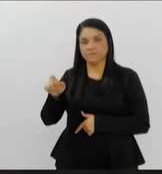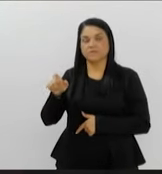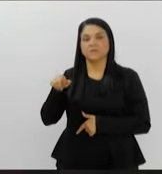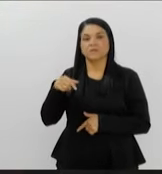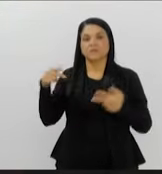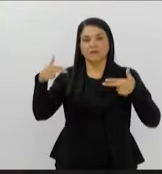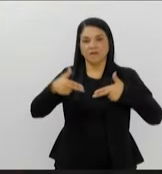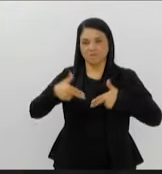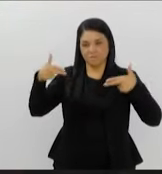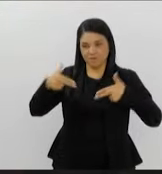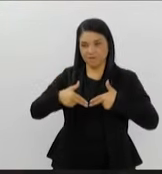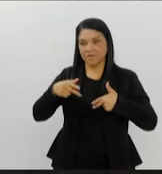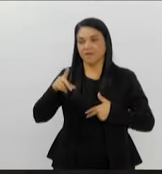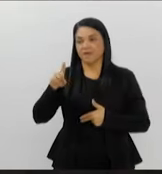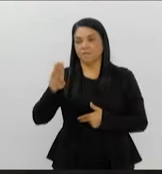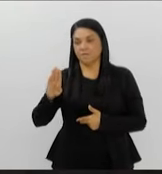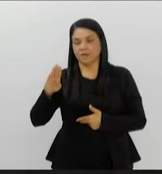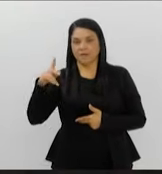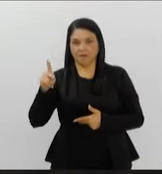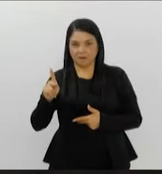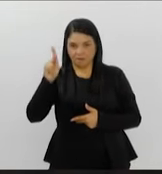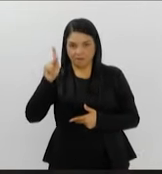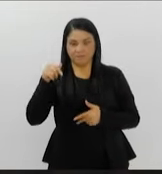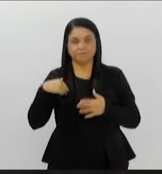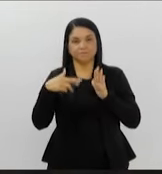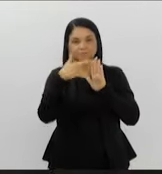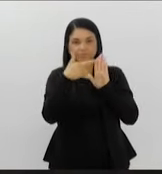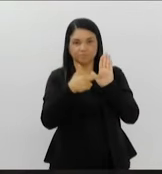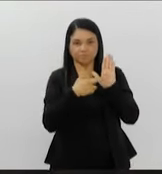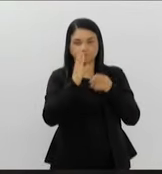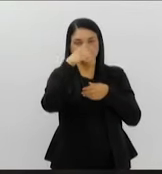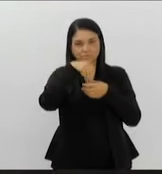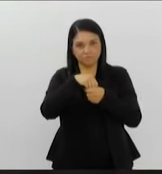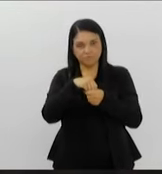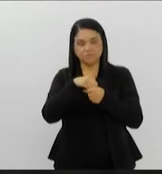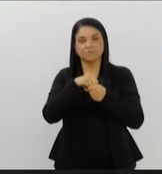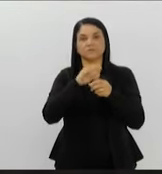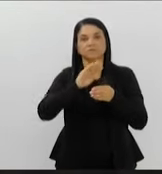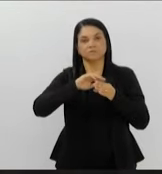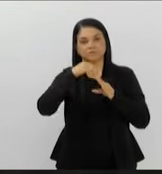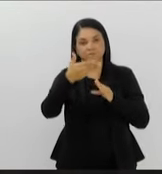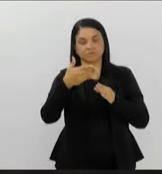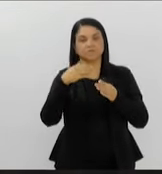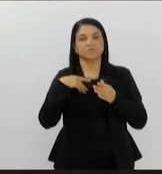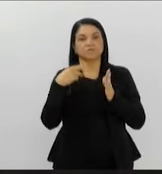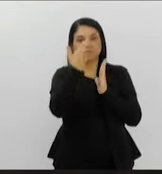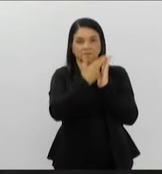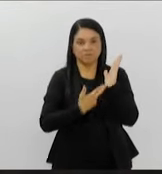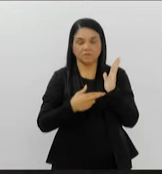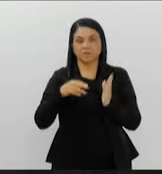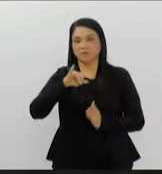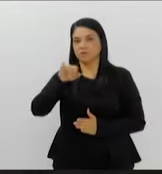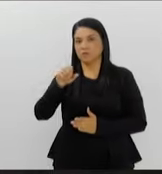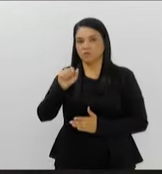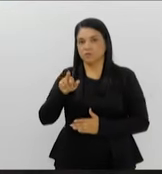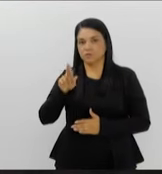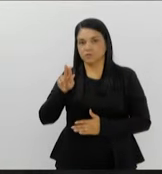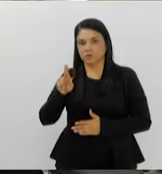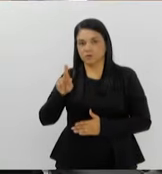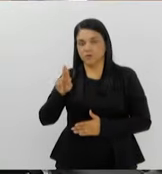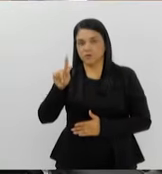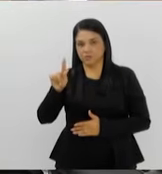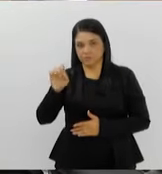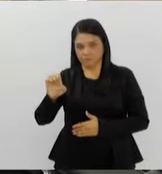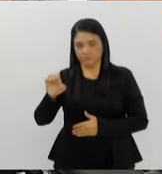BK. Parecer da Comissão de Normas Internas e Proposições Externas favorável, relatoria do deputado Jorge Felipe Neto.